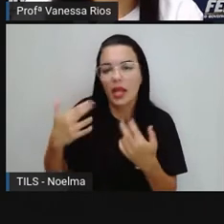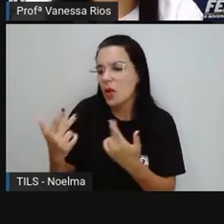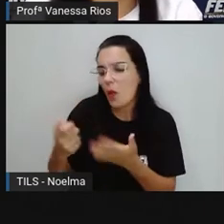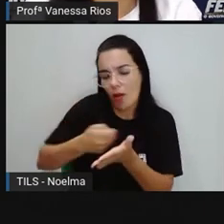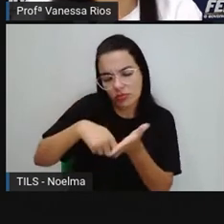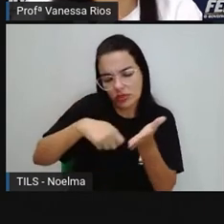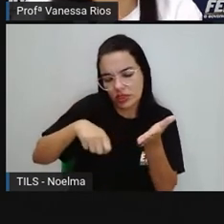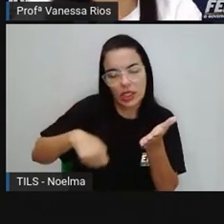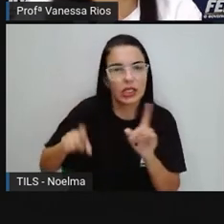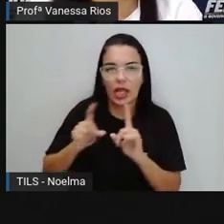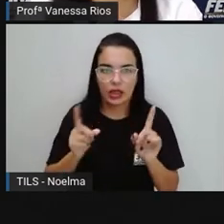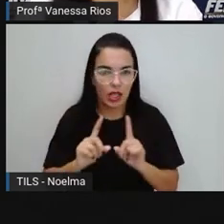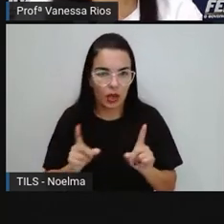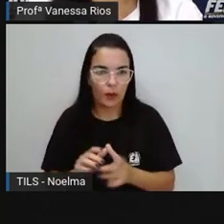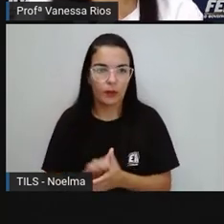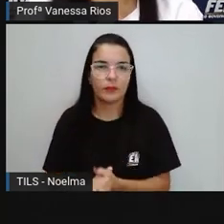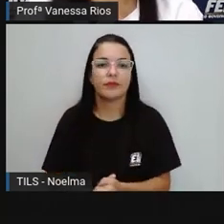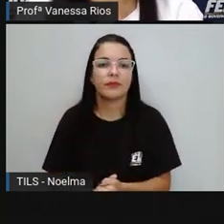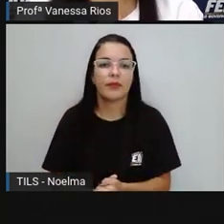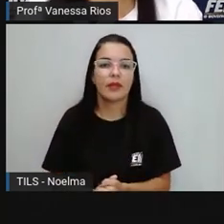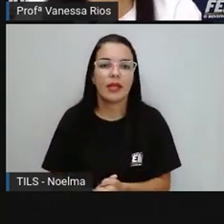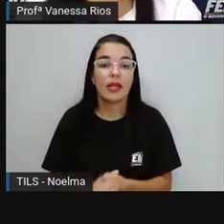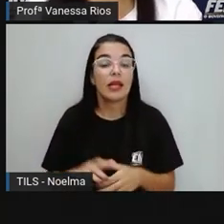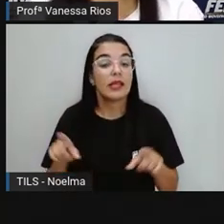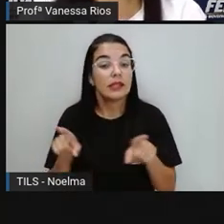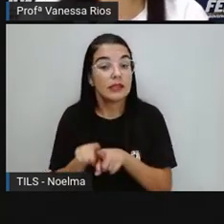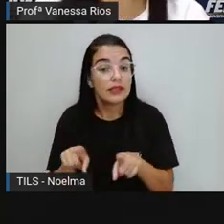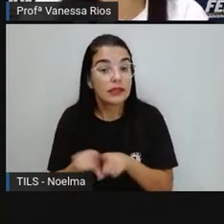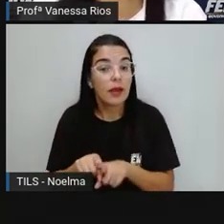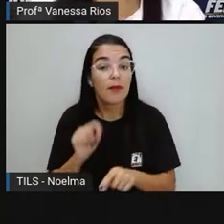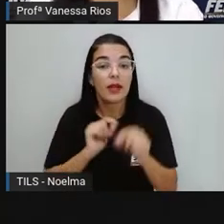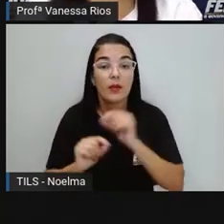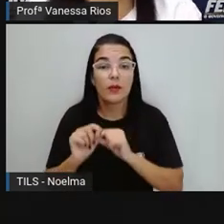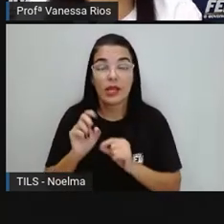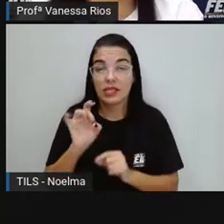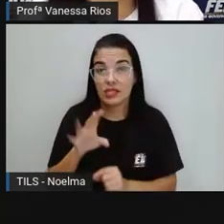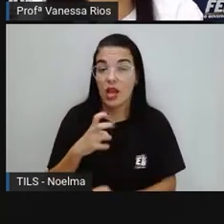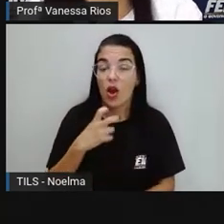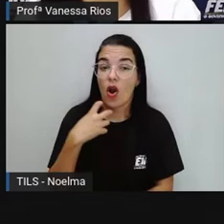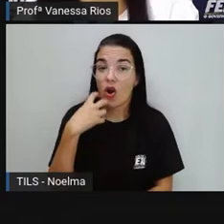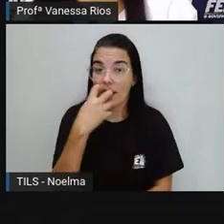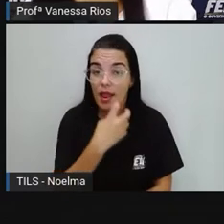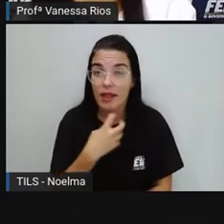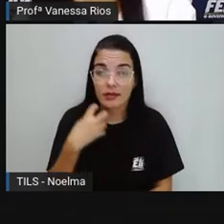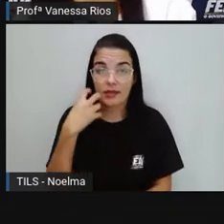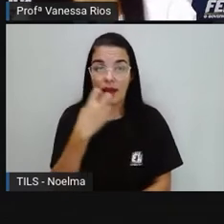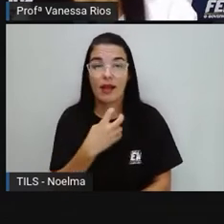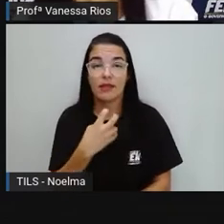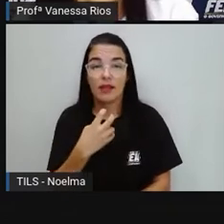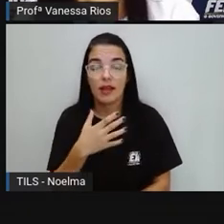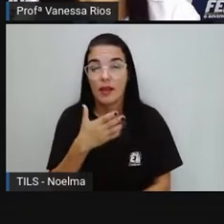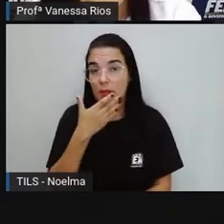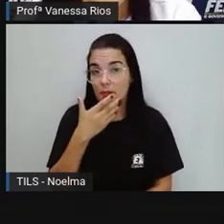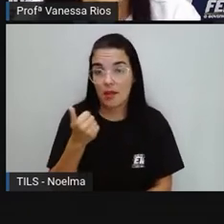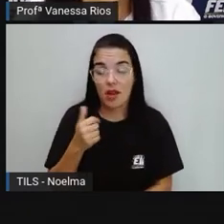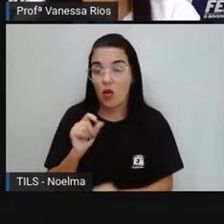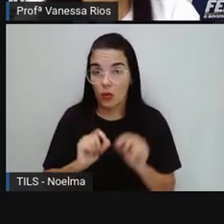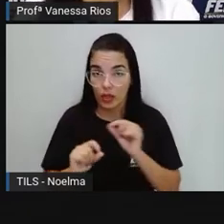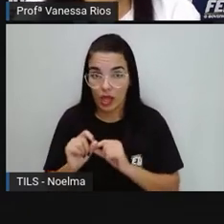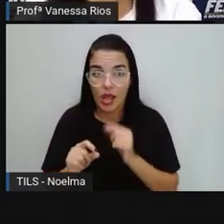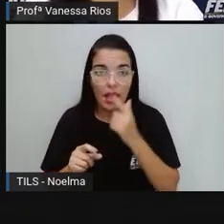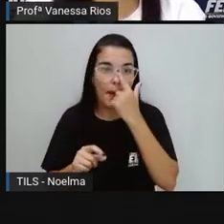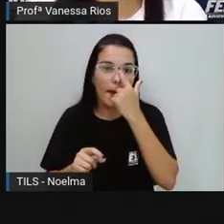em blogs. E mesmo que seja aí oralizada, que haja essa predominância da oralidade,